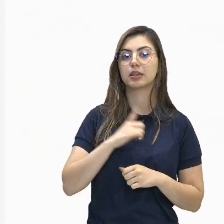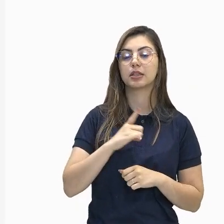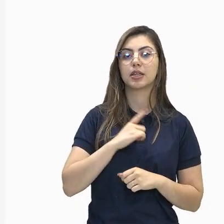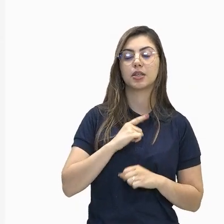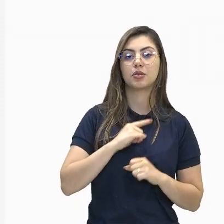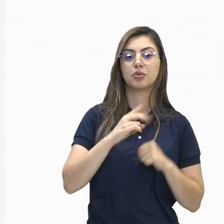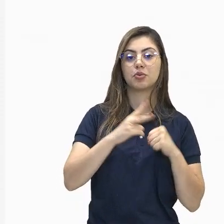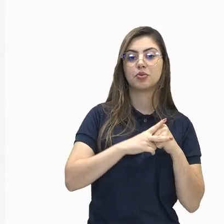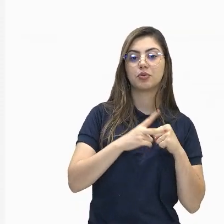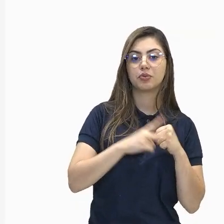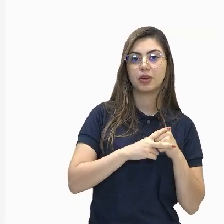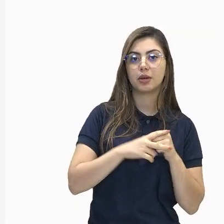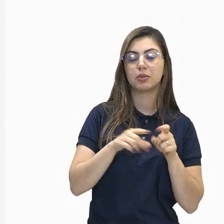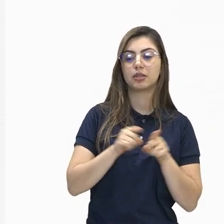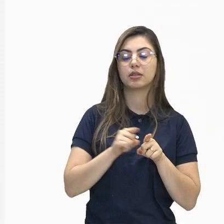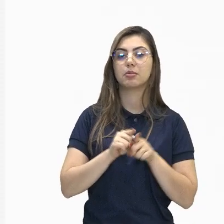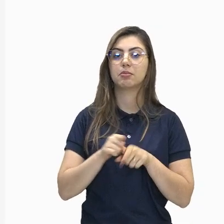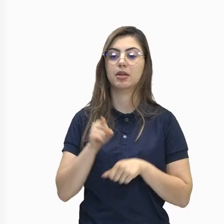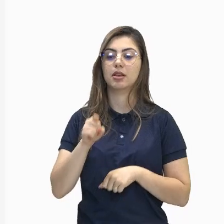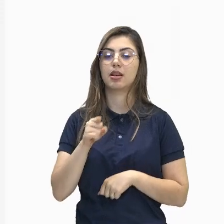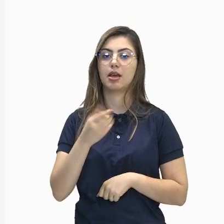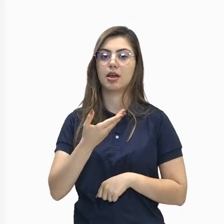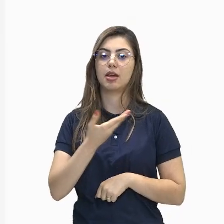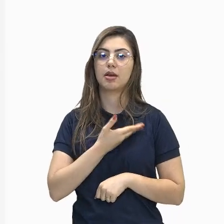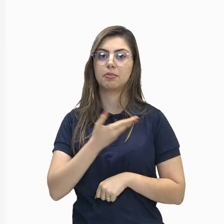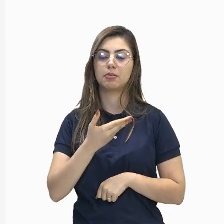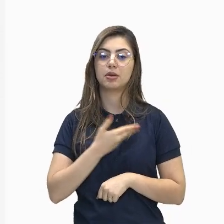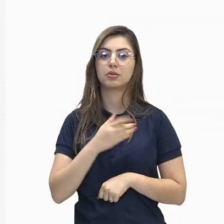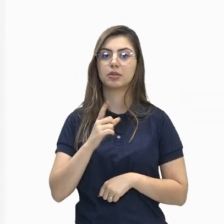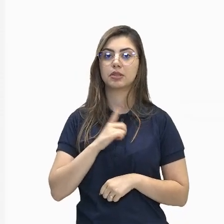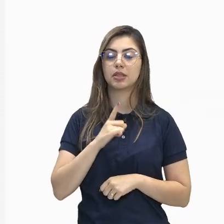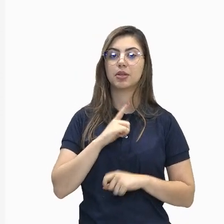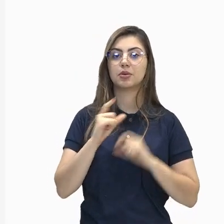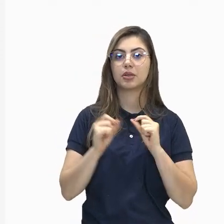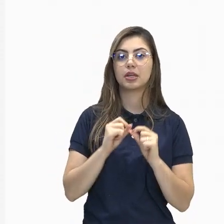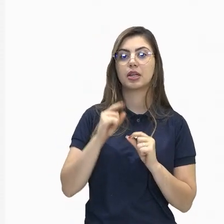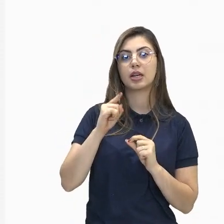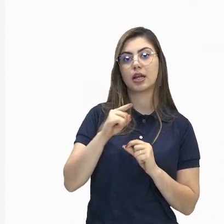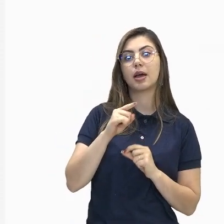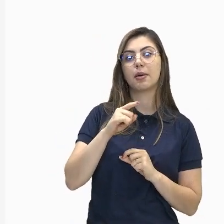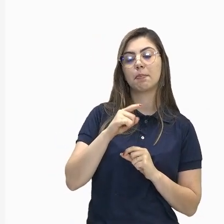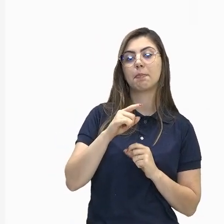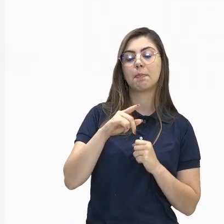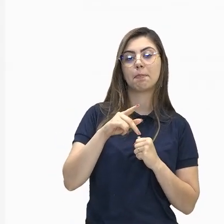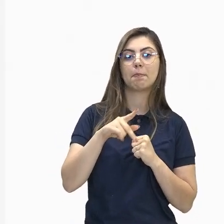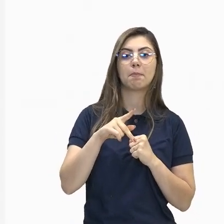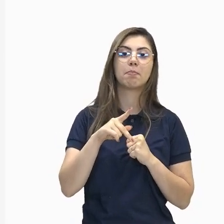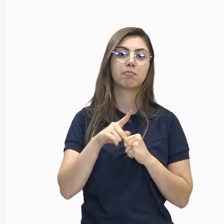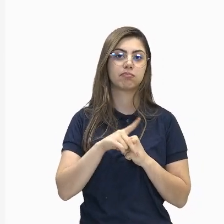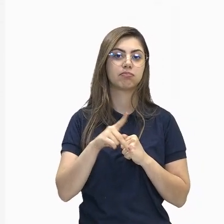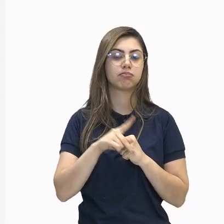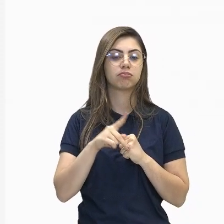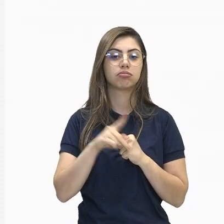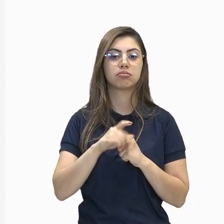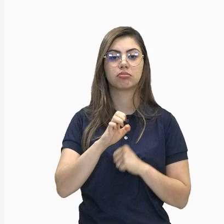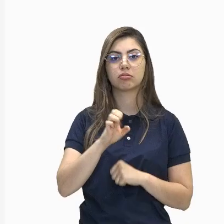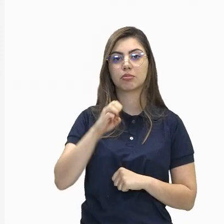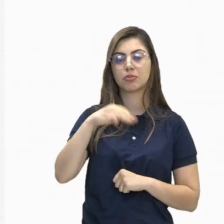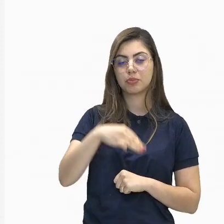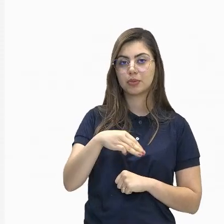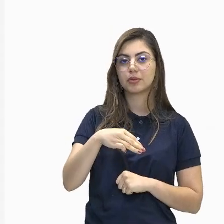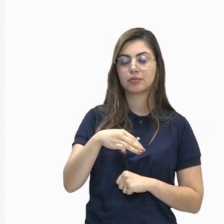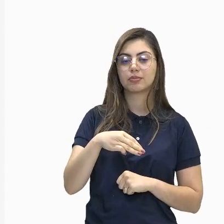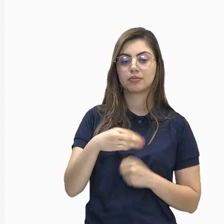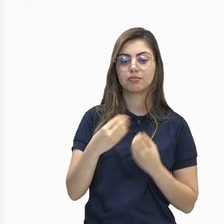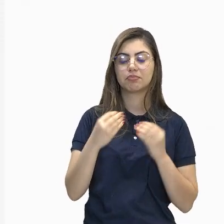confiar, confia, e seus amigos, nós temos a preposição em, que está aí entre o verbo e o complemento.